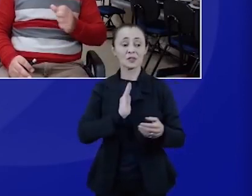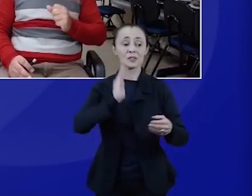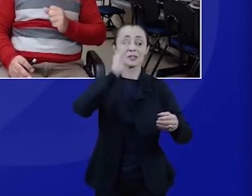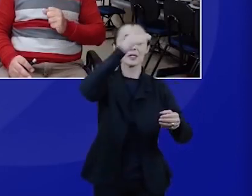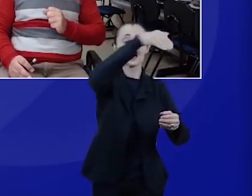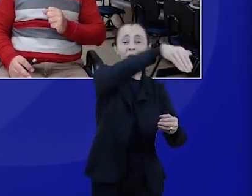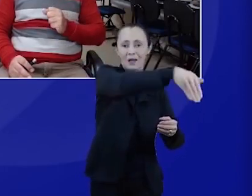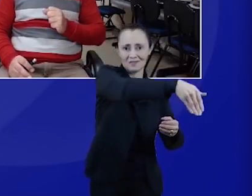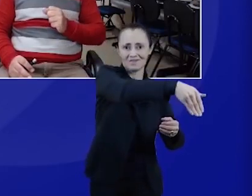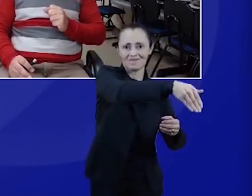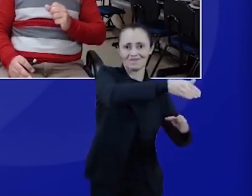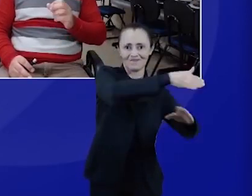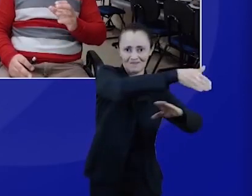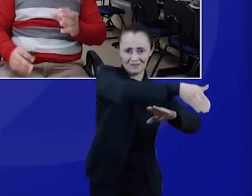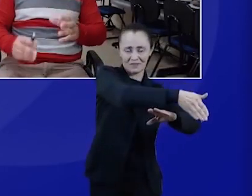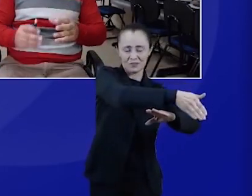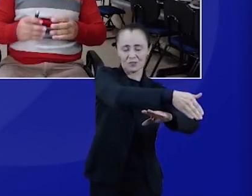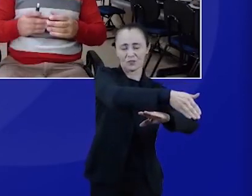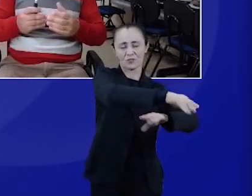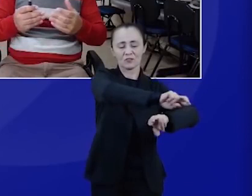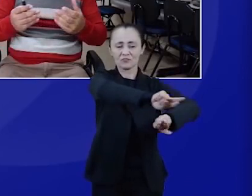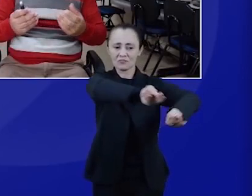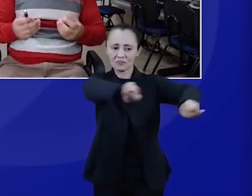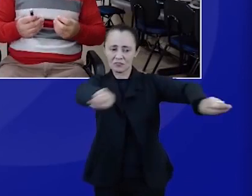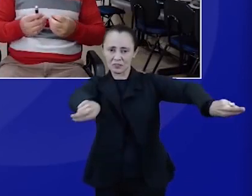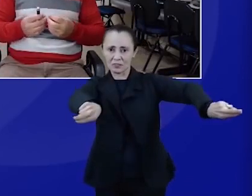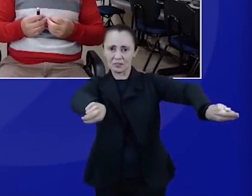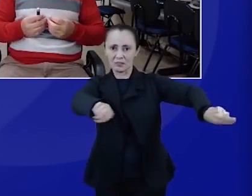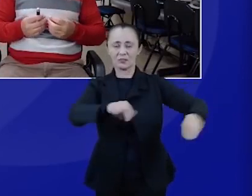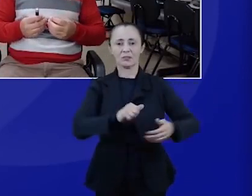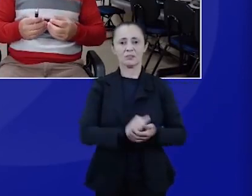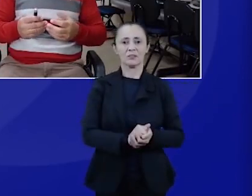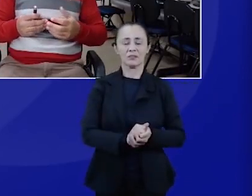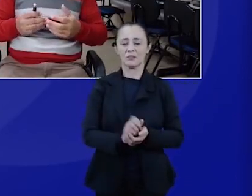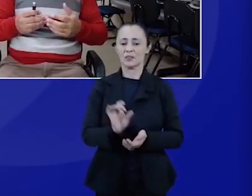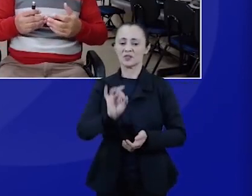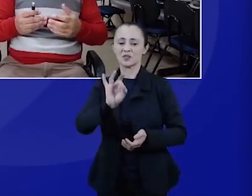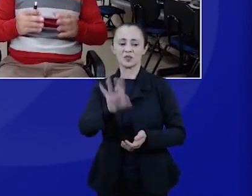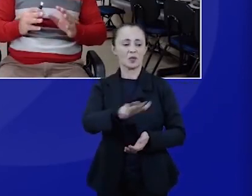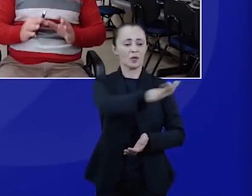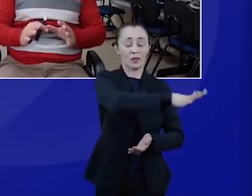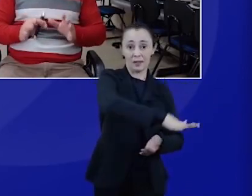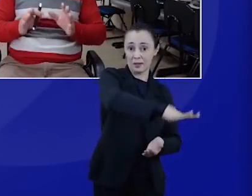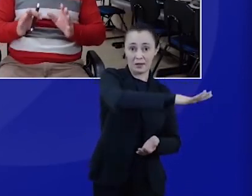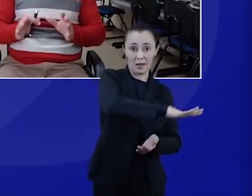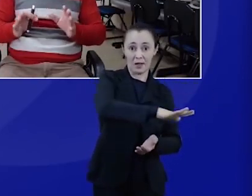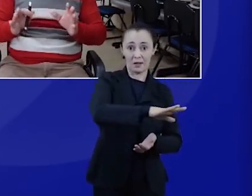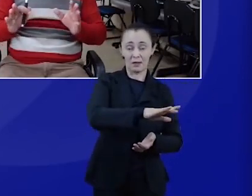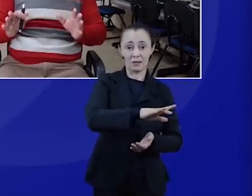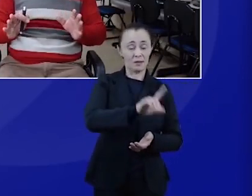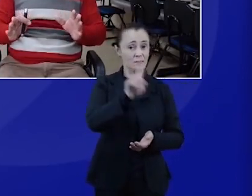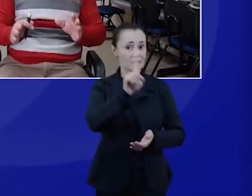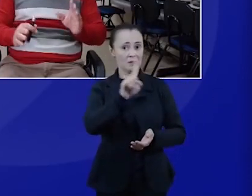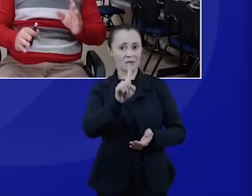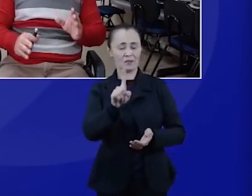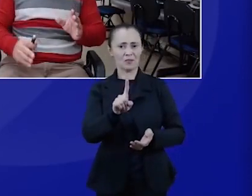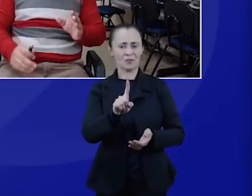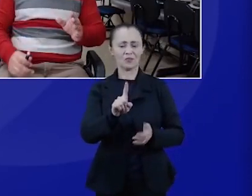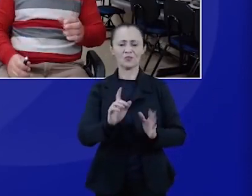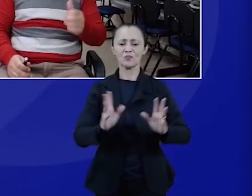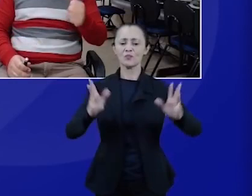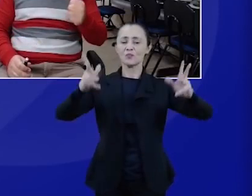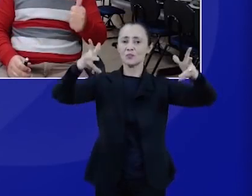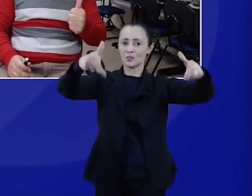essa diversidade. Uma realidade que não se limita a um espaço geográfico, mas que se refere principalmente